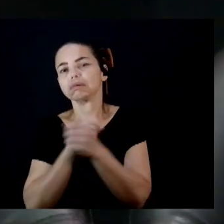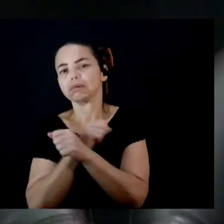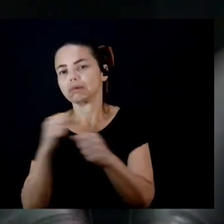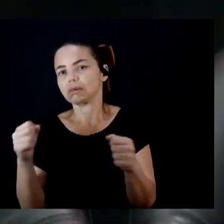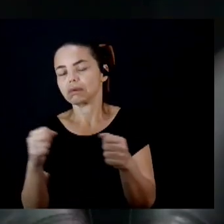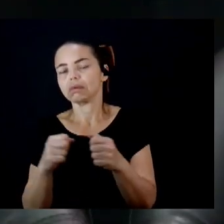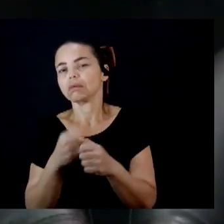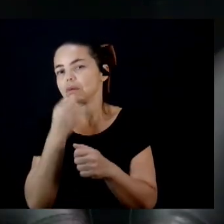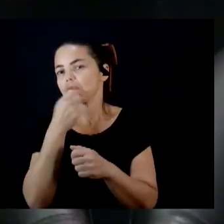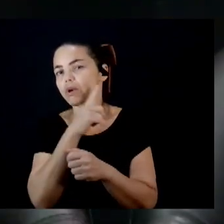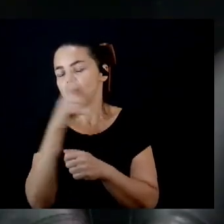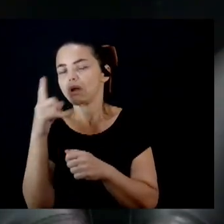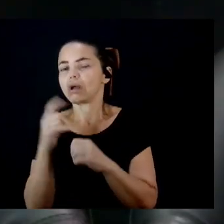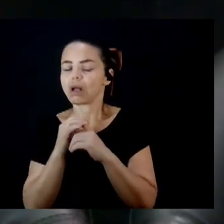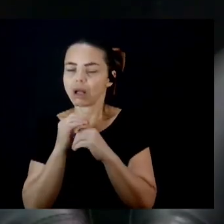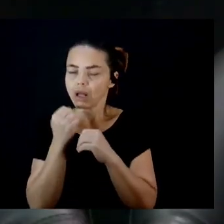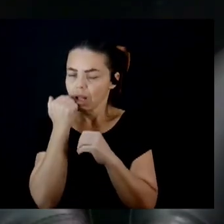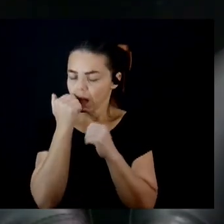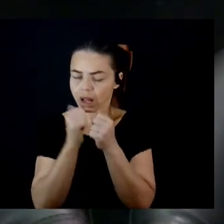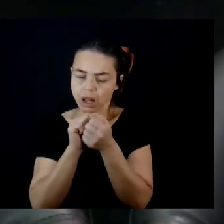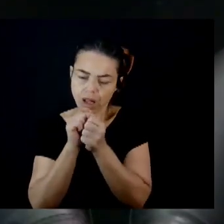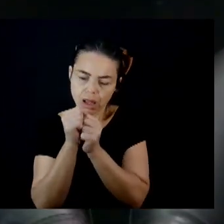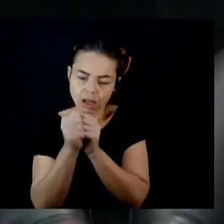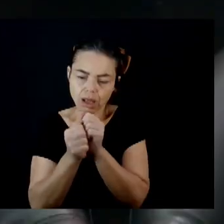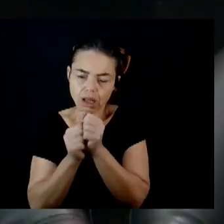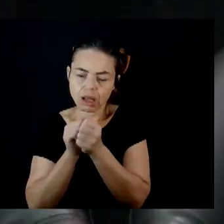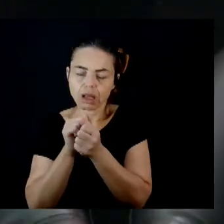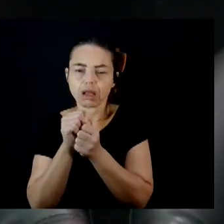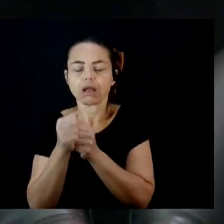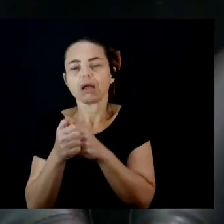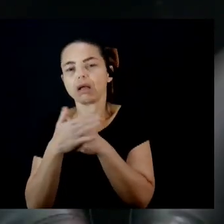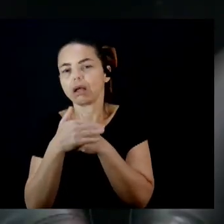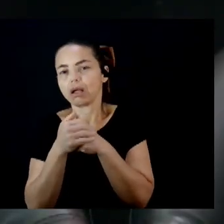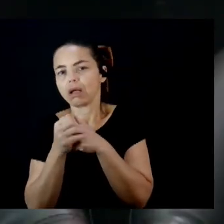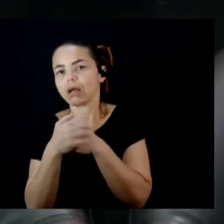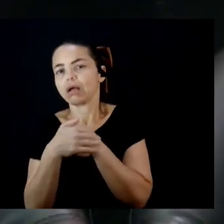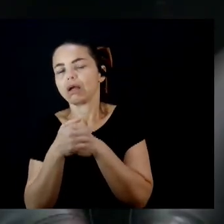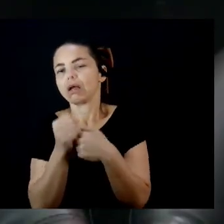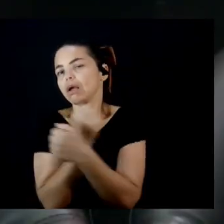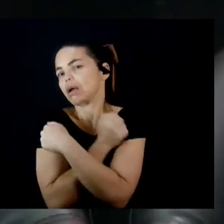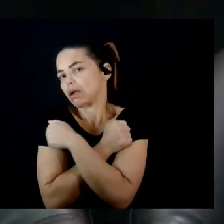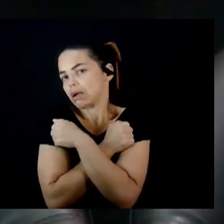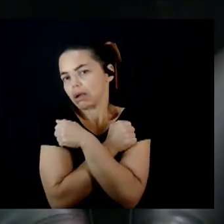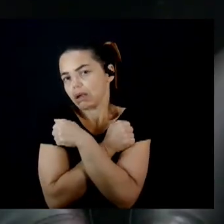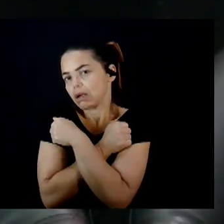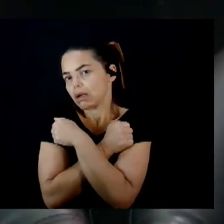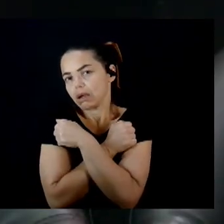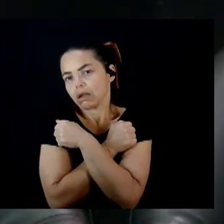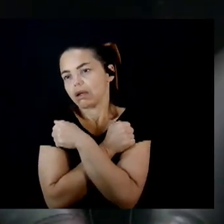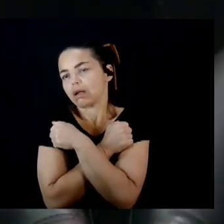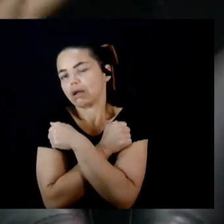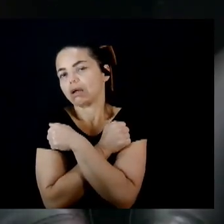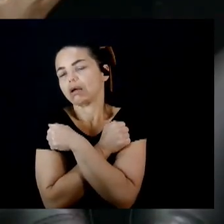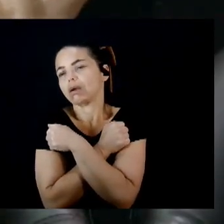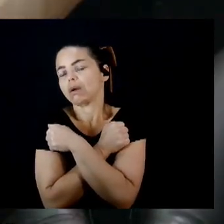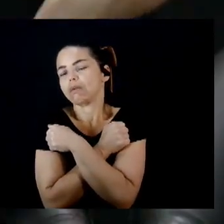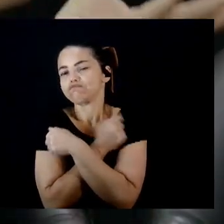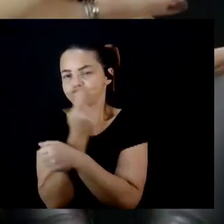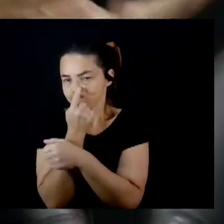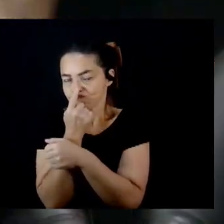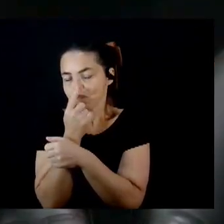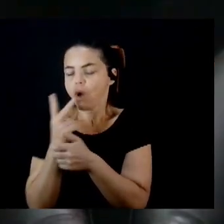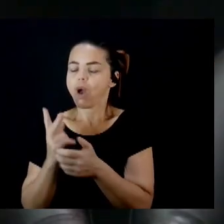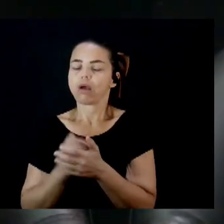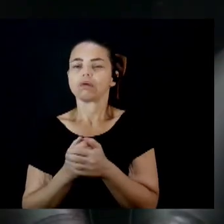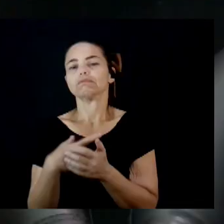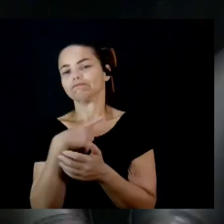um beijo, e dá um carinho, e dá um abraço. Isso é nutrir a intimidade. Isso é